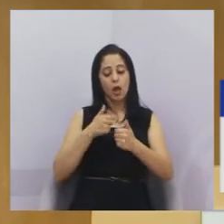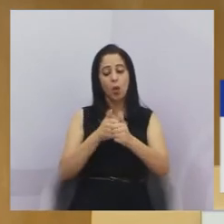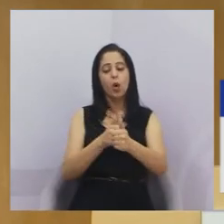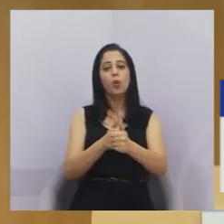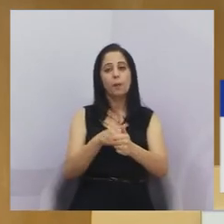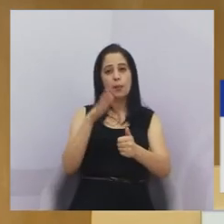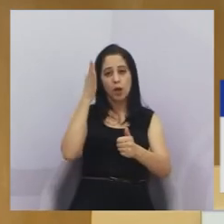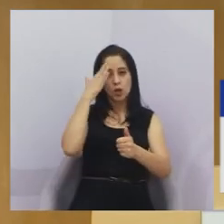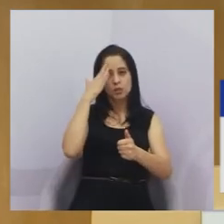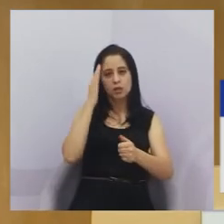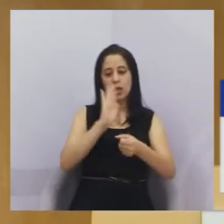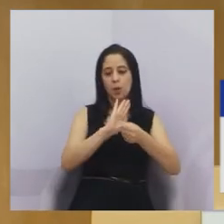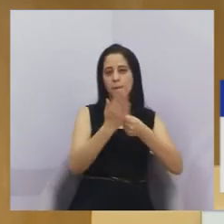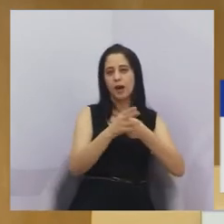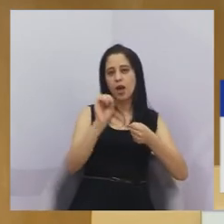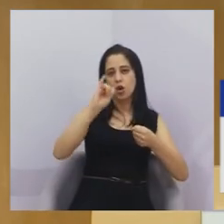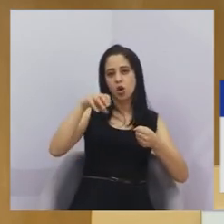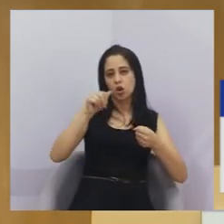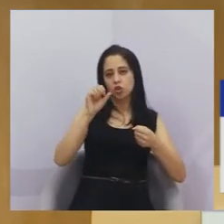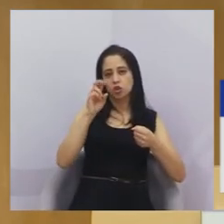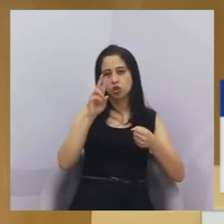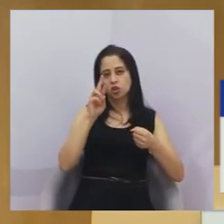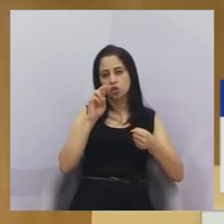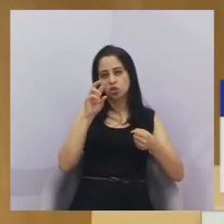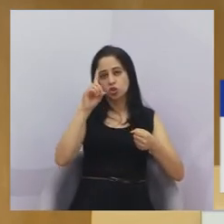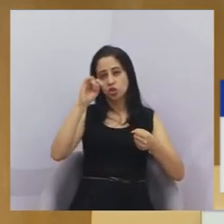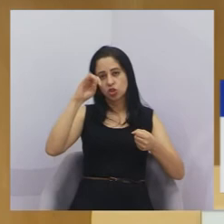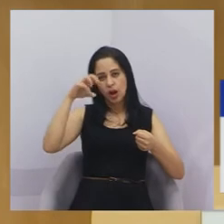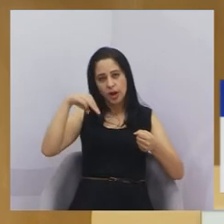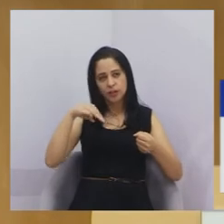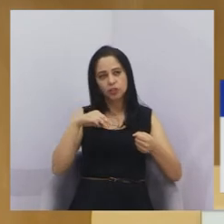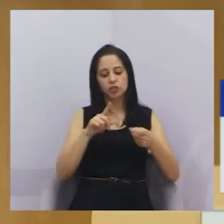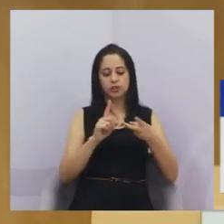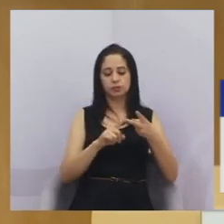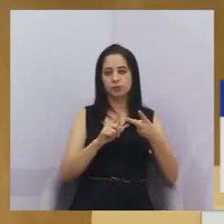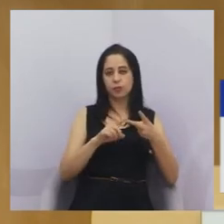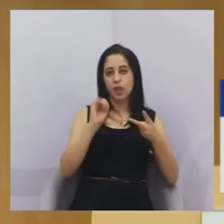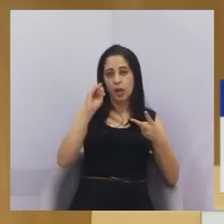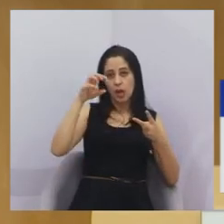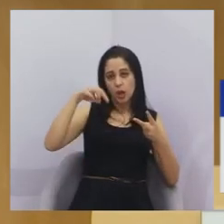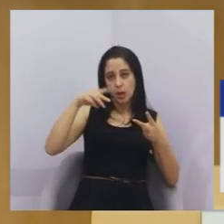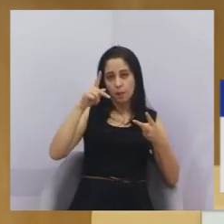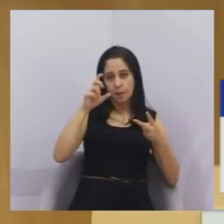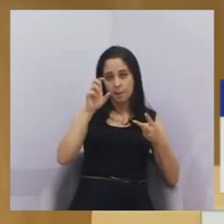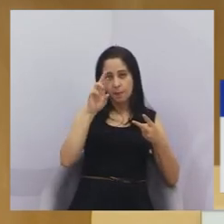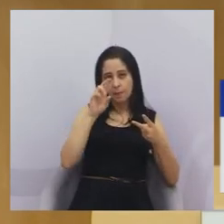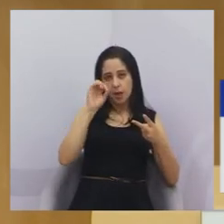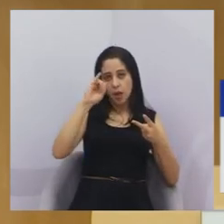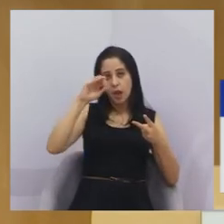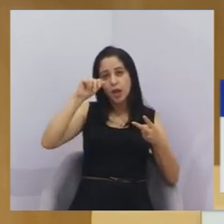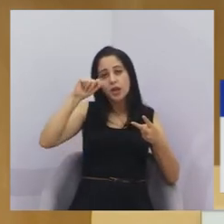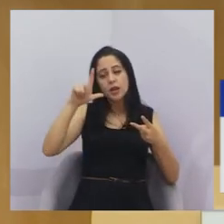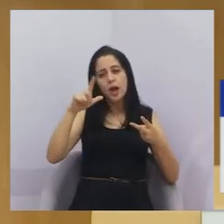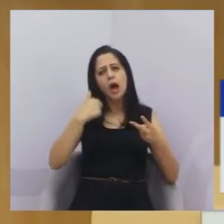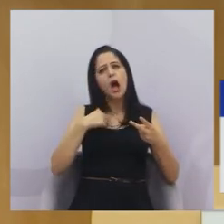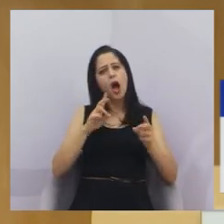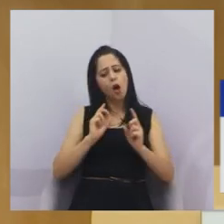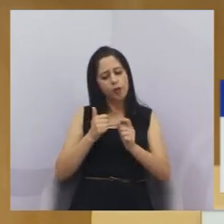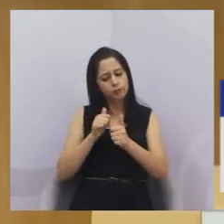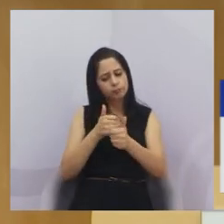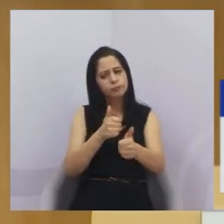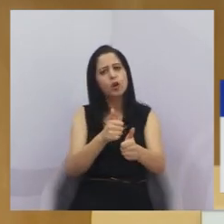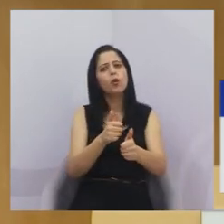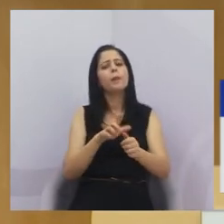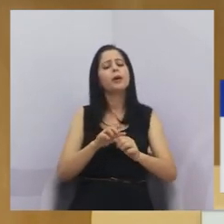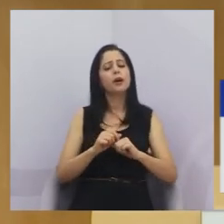Real, Pedra Mar, Parque Imperial. Eu venho acompanhando esses